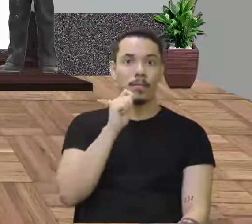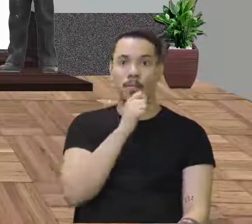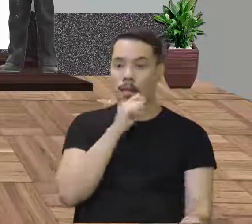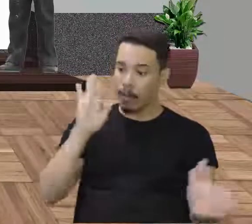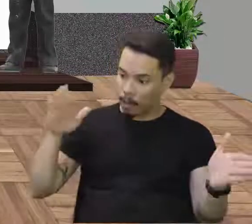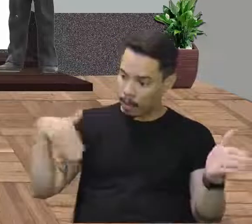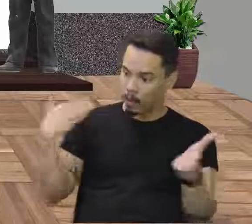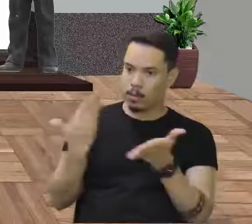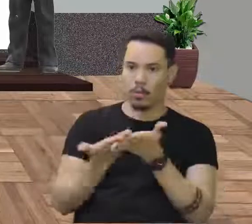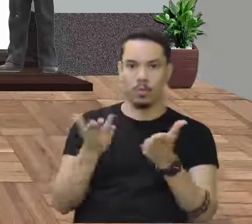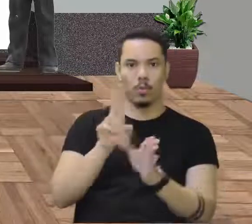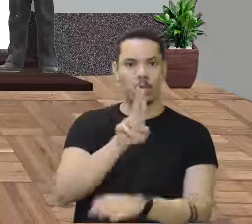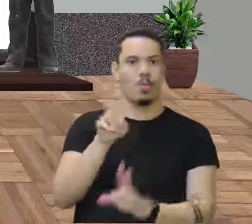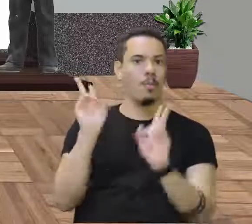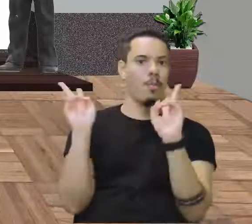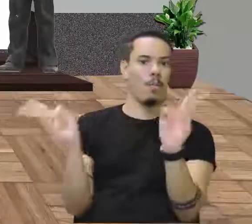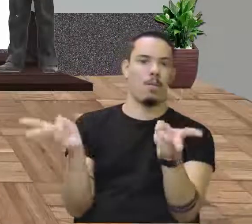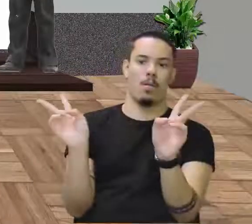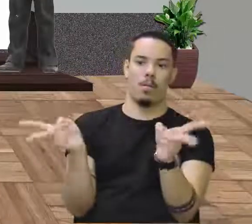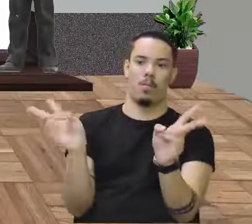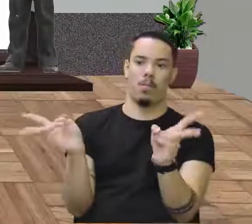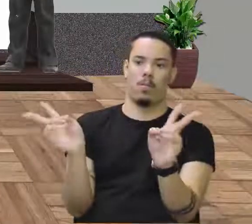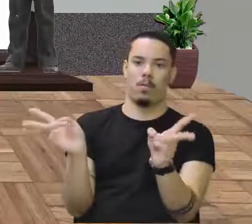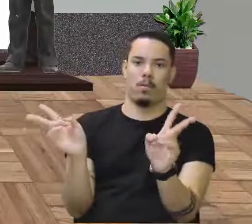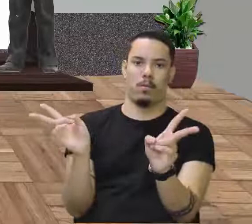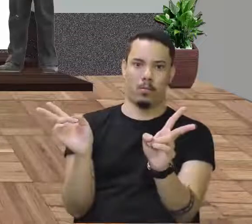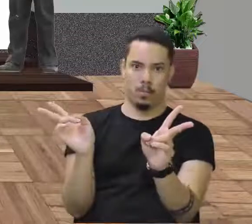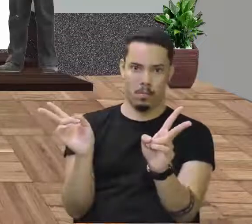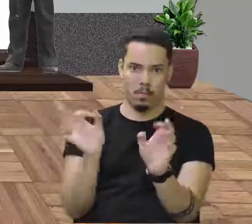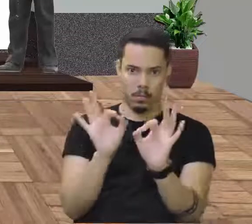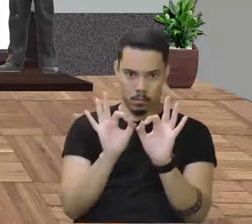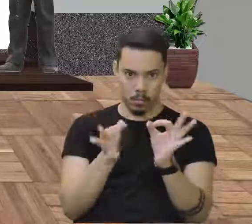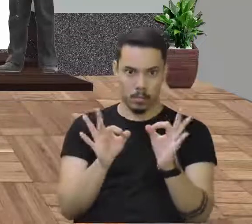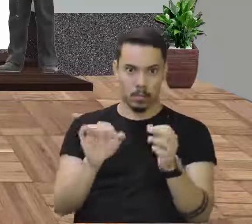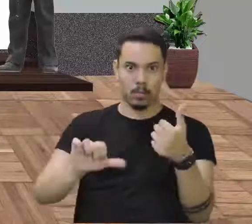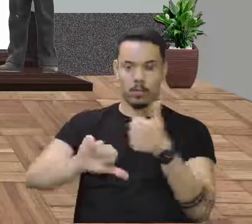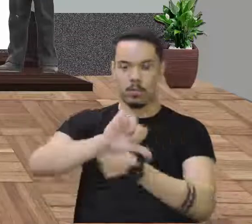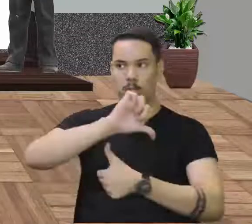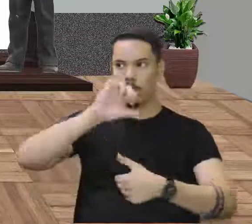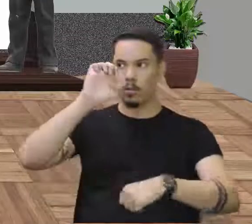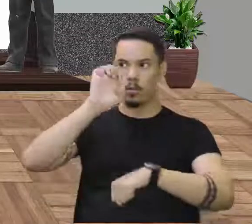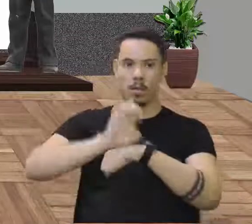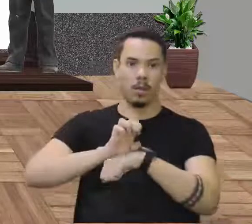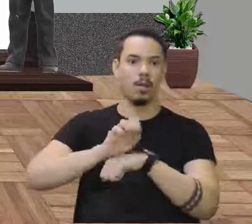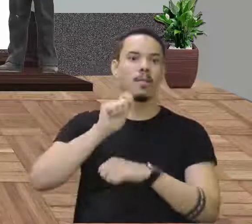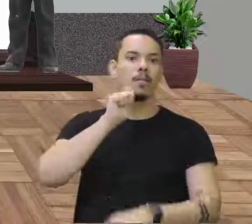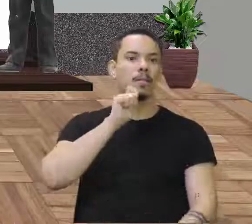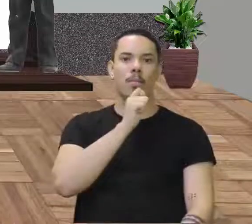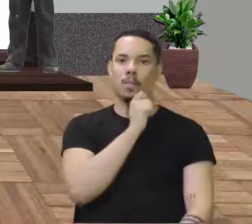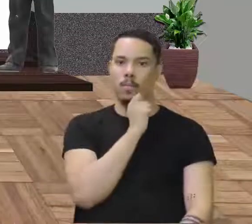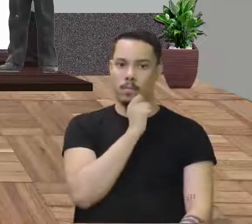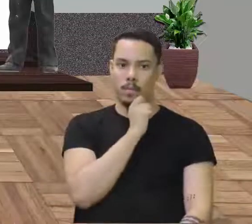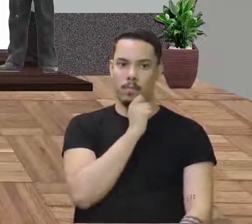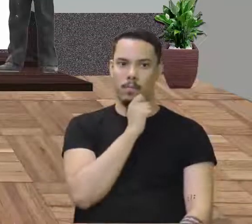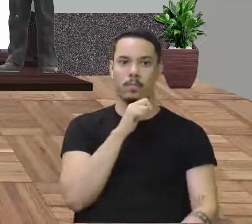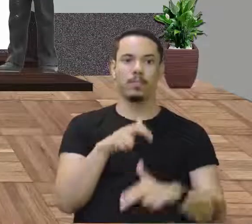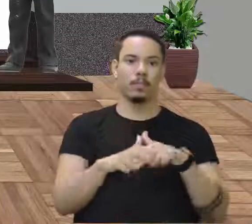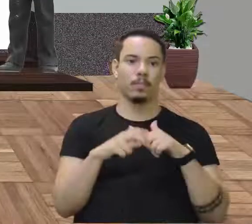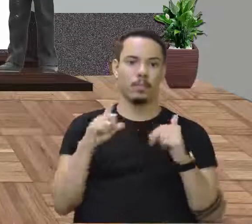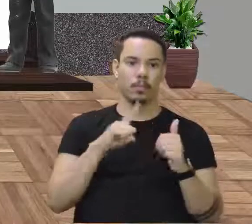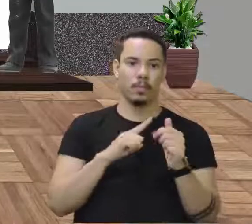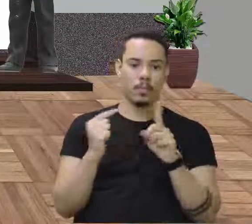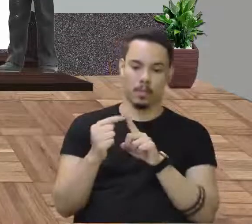O território federal do Amapá permaneceu com o mesmo nome. Virou o estado do Amapá. Então nós temos aí já